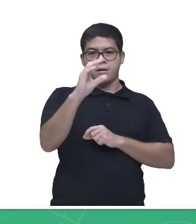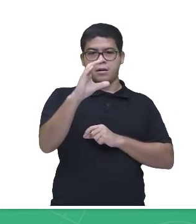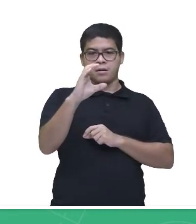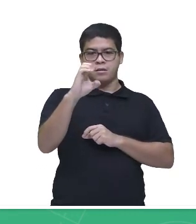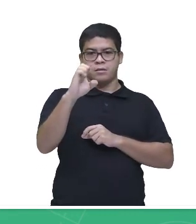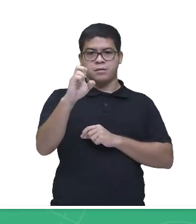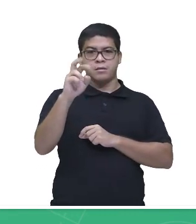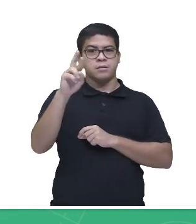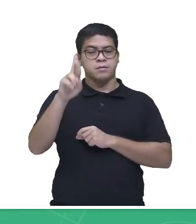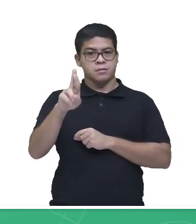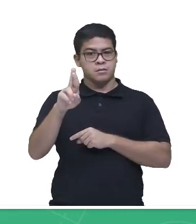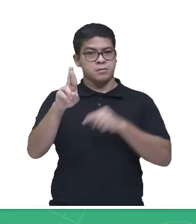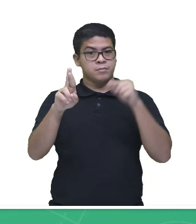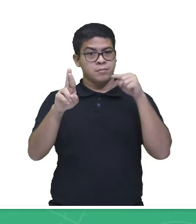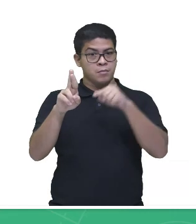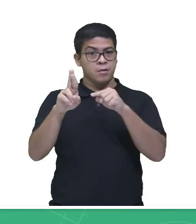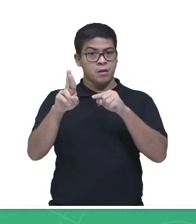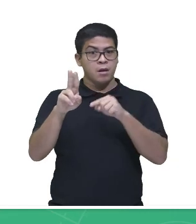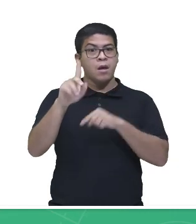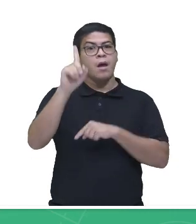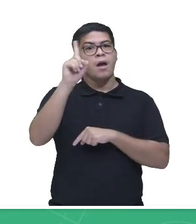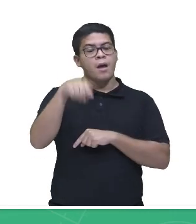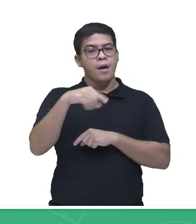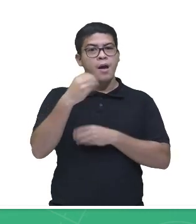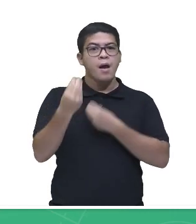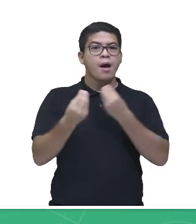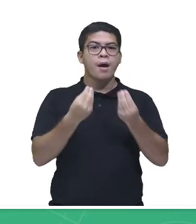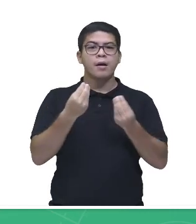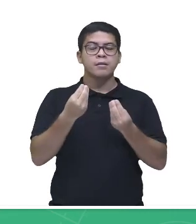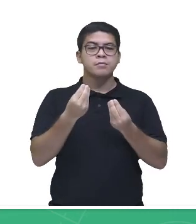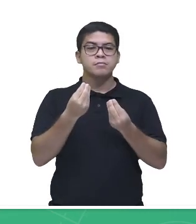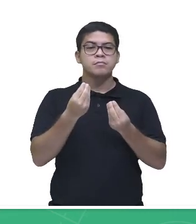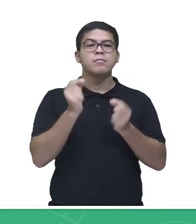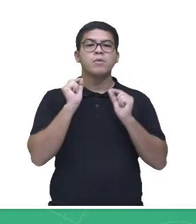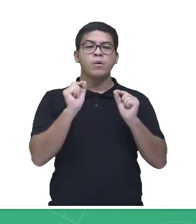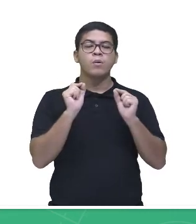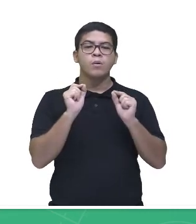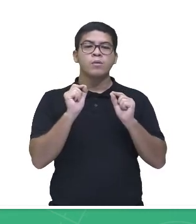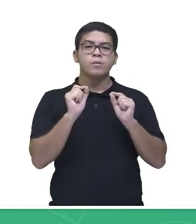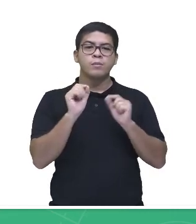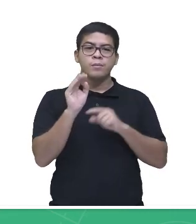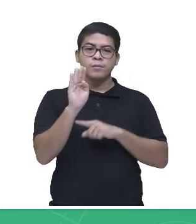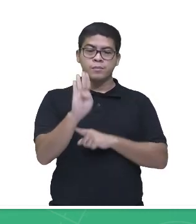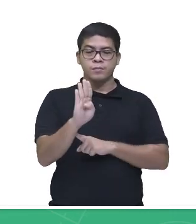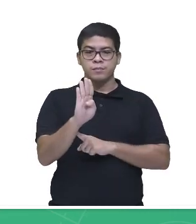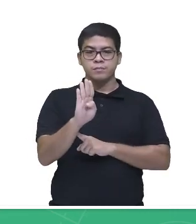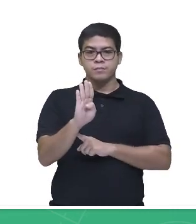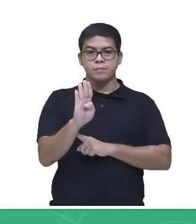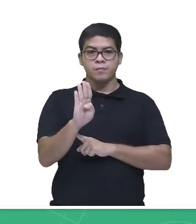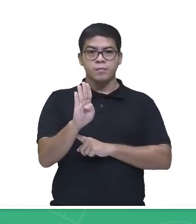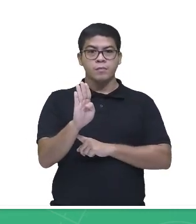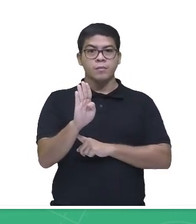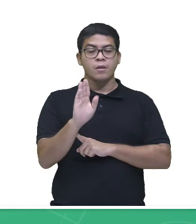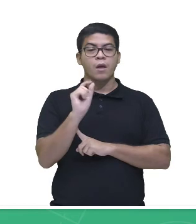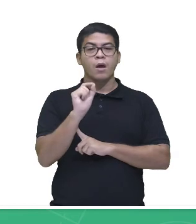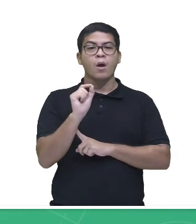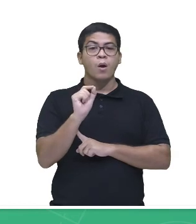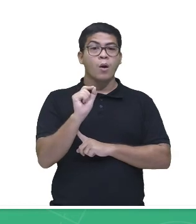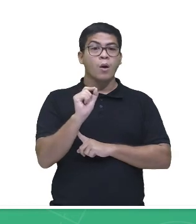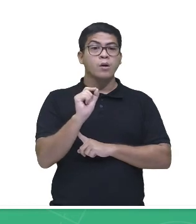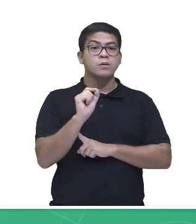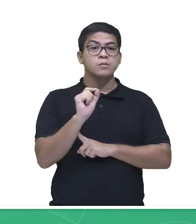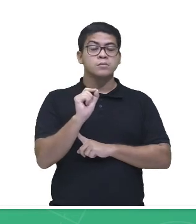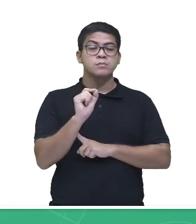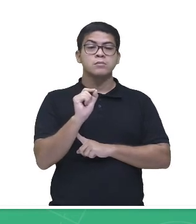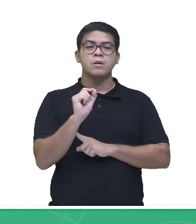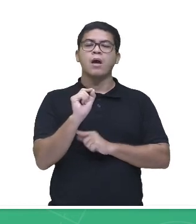mês a ser muito calor em toda a Espanha. Então calor na Espanha. Eu estou falando de quem aqui? De